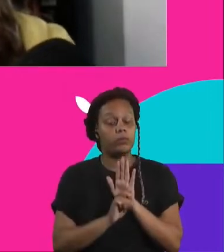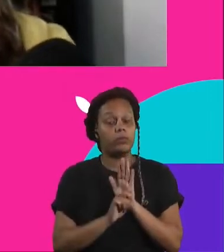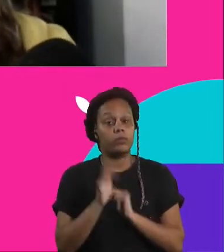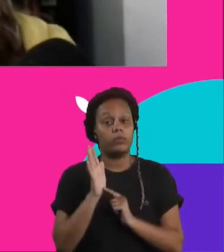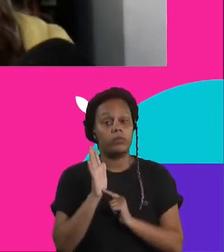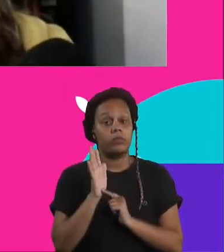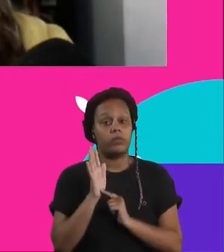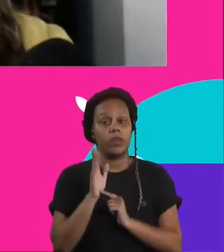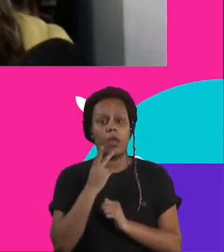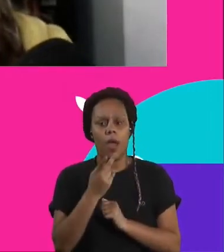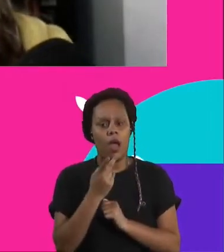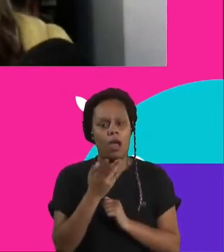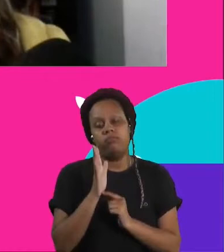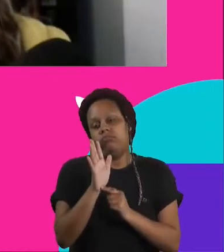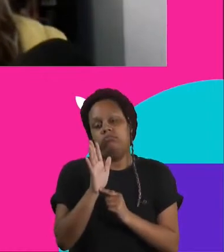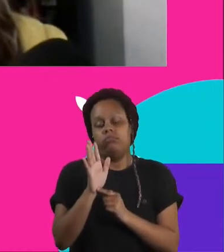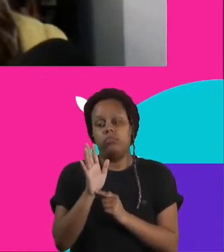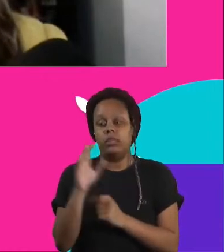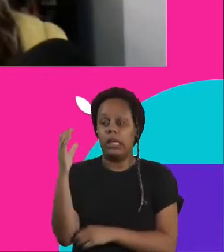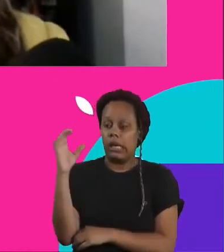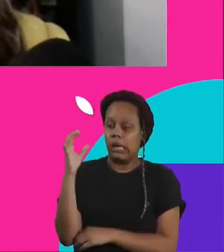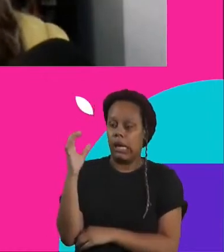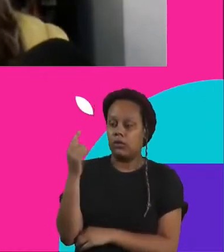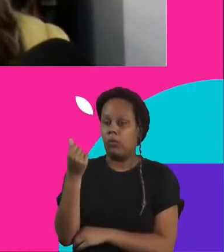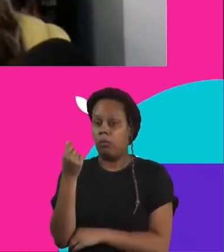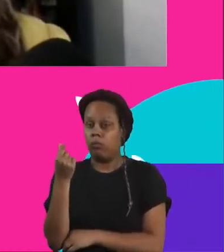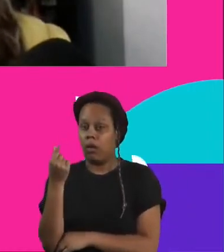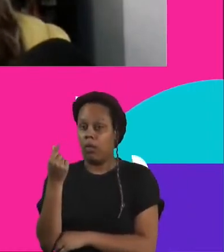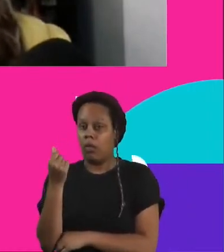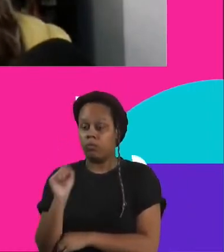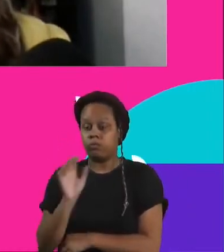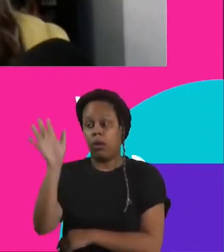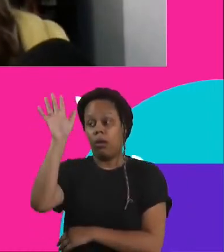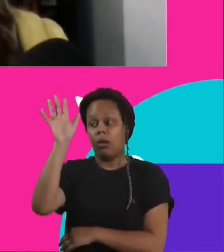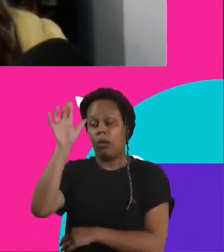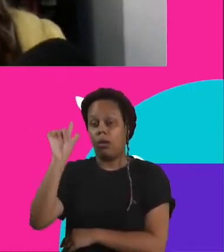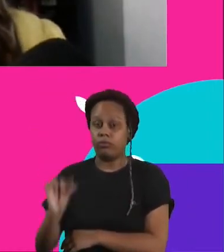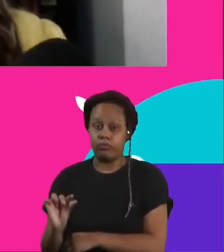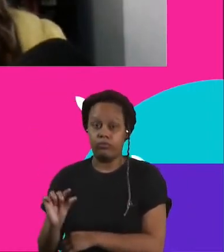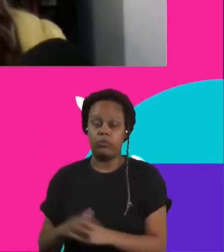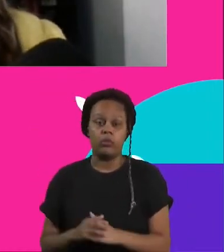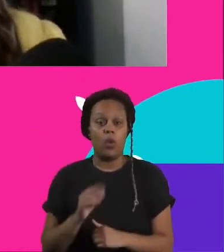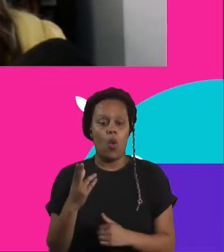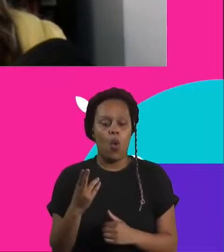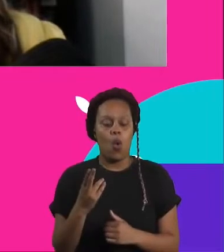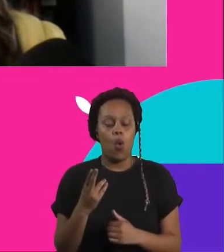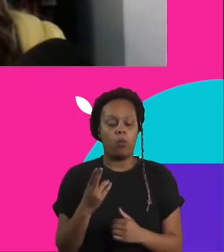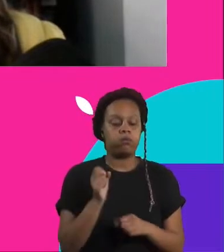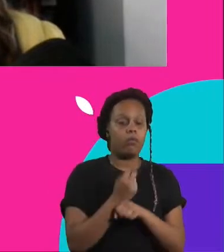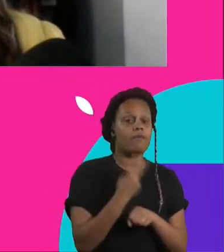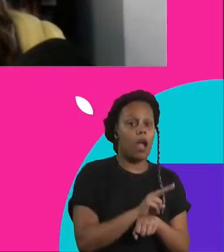o nível de crédito de alguém, seja inclusive um algoritmo que vai definir o recrutamento, né, ou a escolha, por exemplo, de